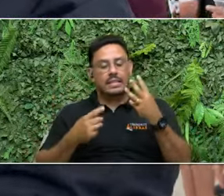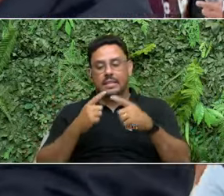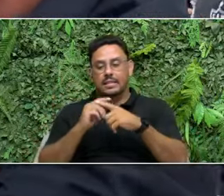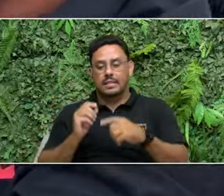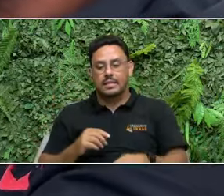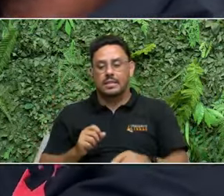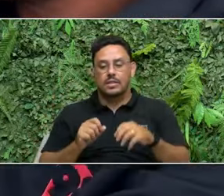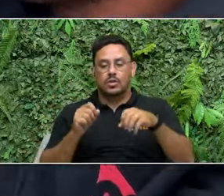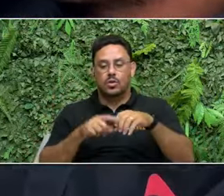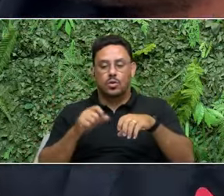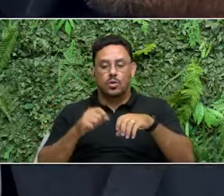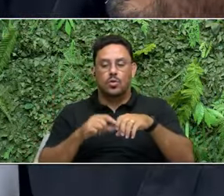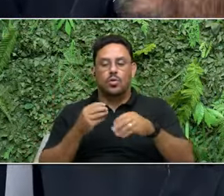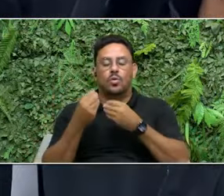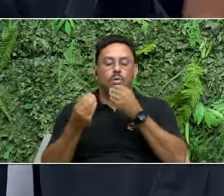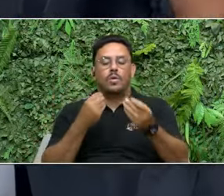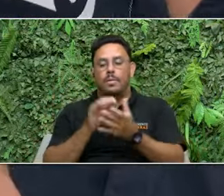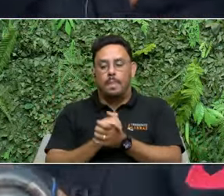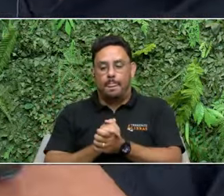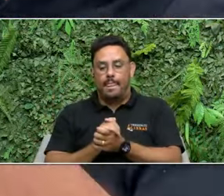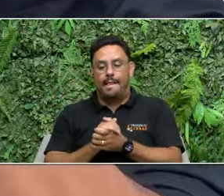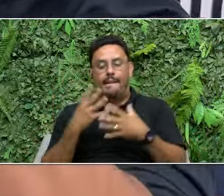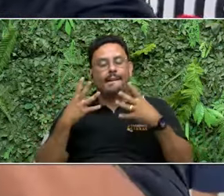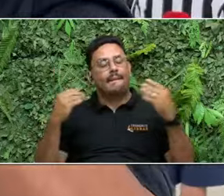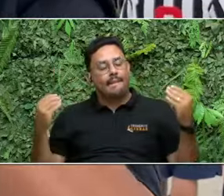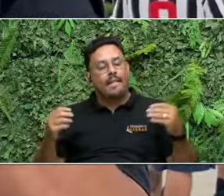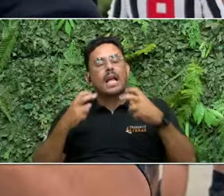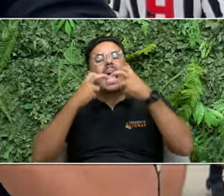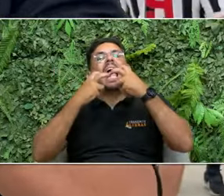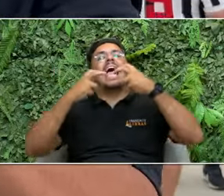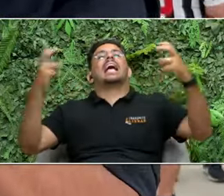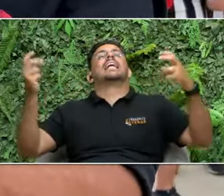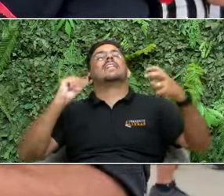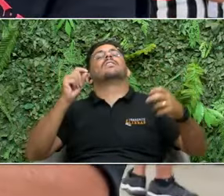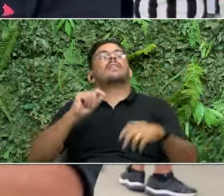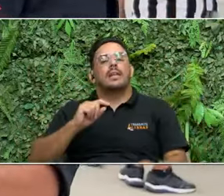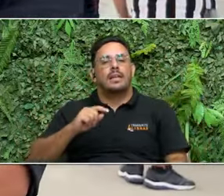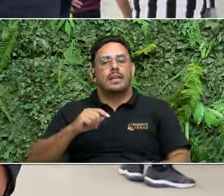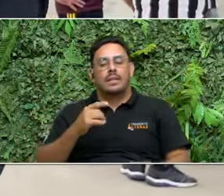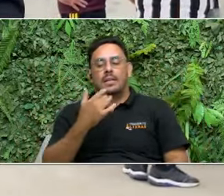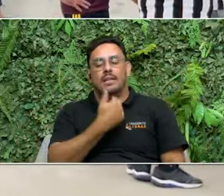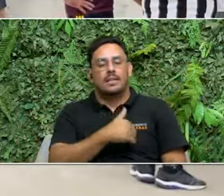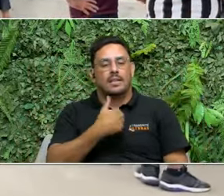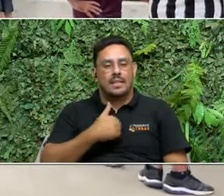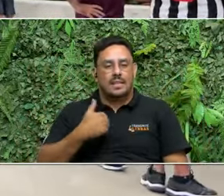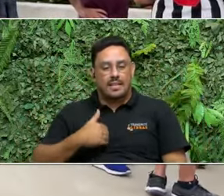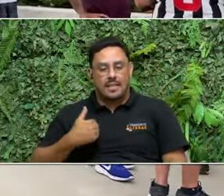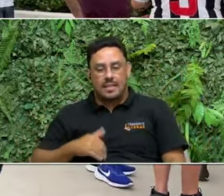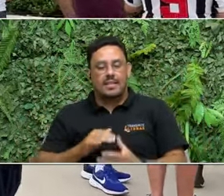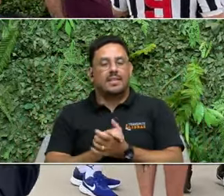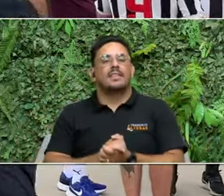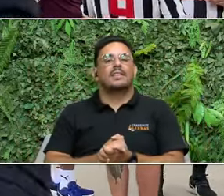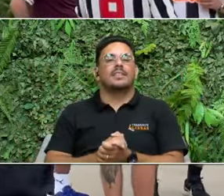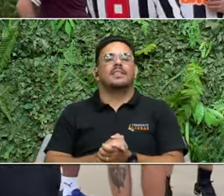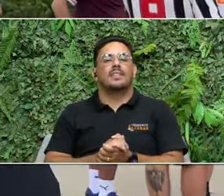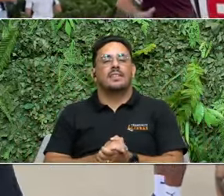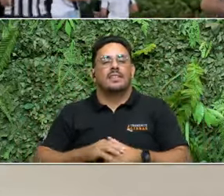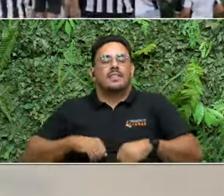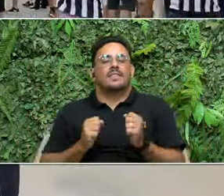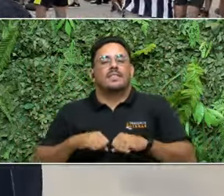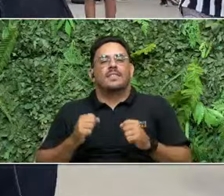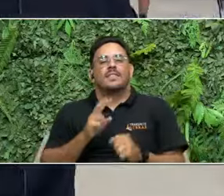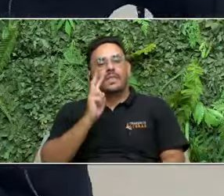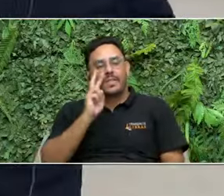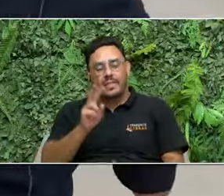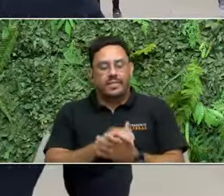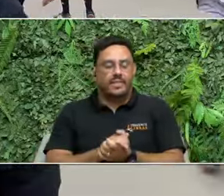gol de quem que vai ser já aí tranquilo pro segundo jogo daquele gritão então V ver se é Galão da Massa Gal Vamos